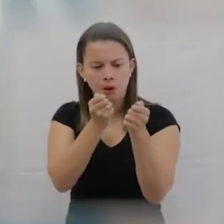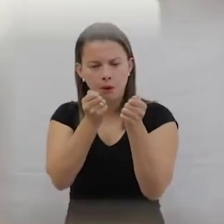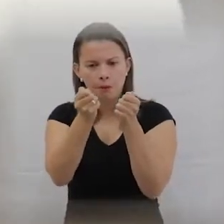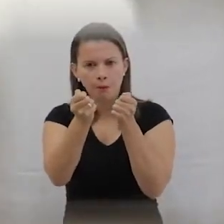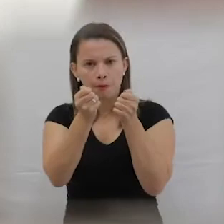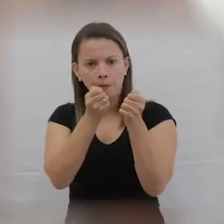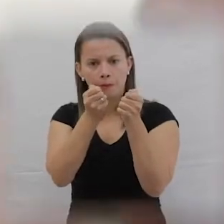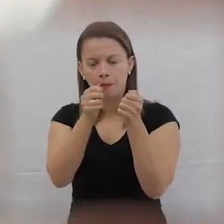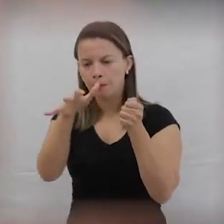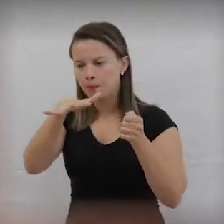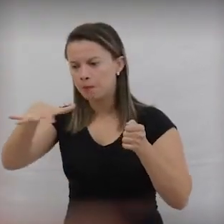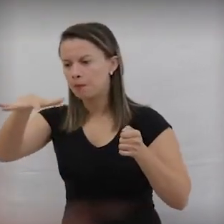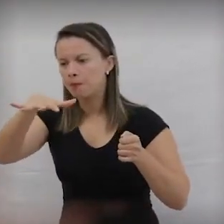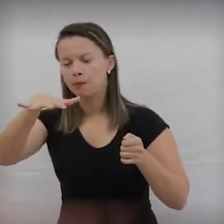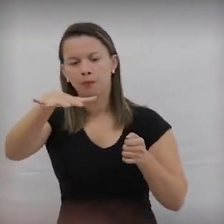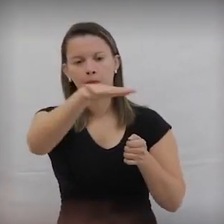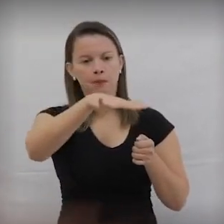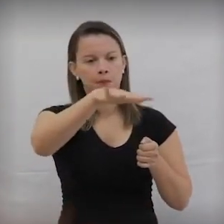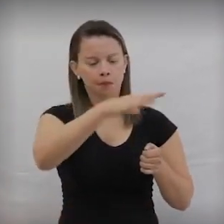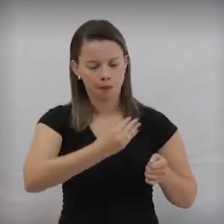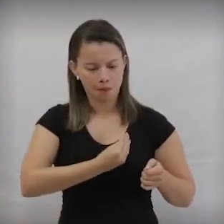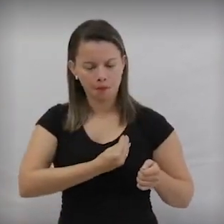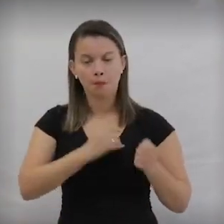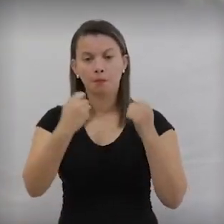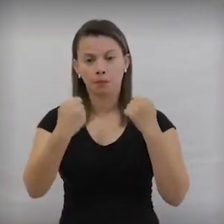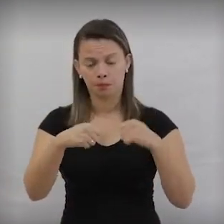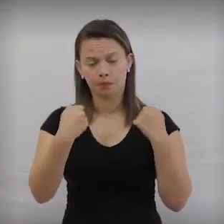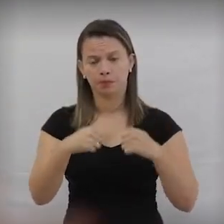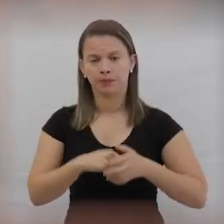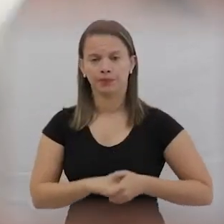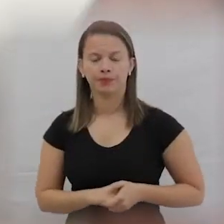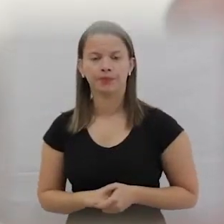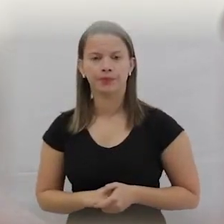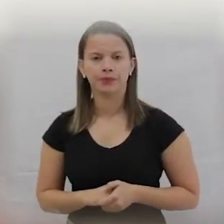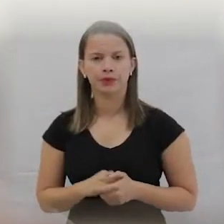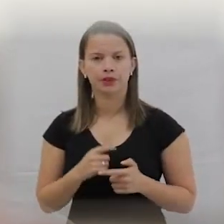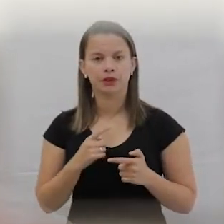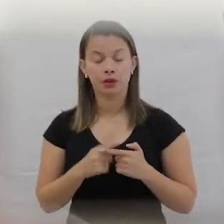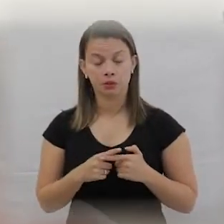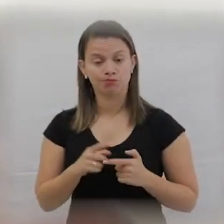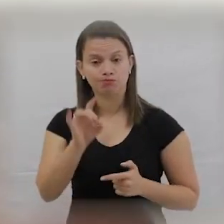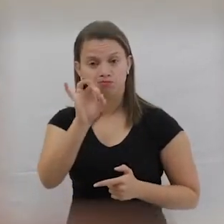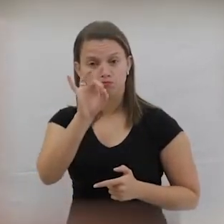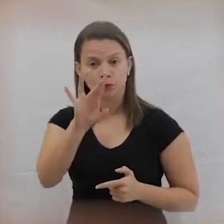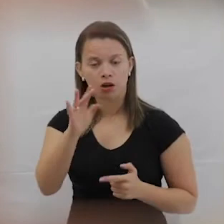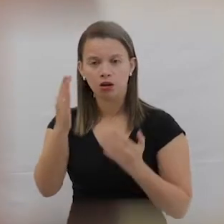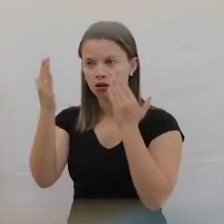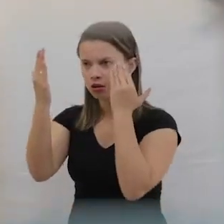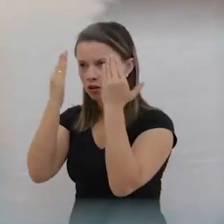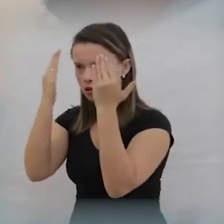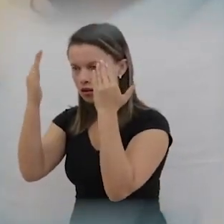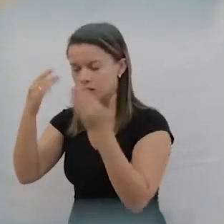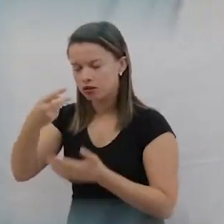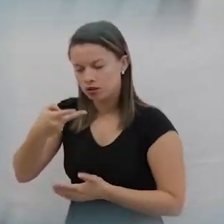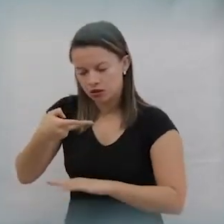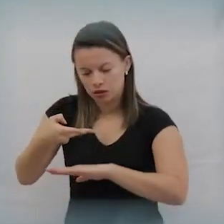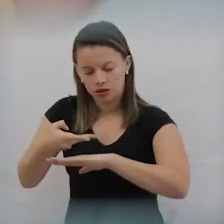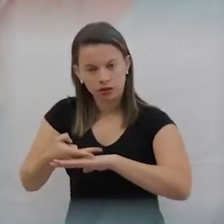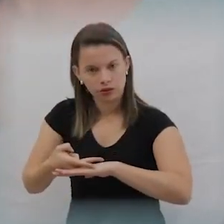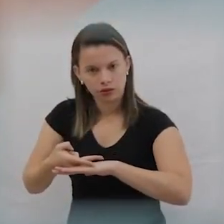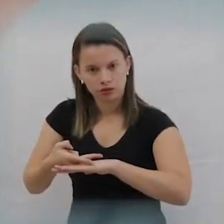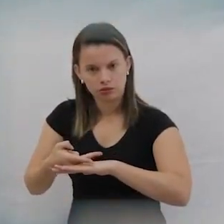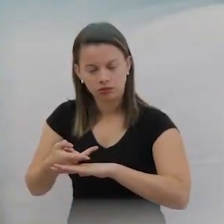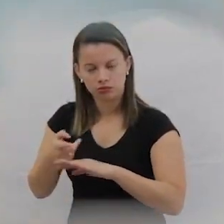todas as áreas da tua vida. Porque não é só com a psicanálise, nem é só com